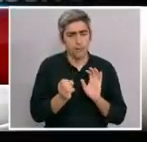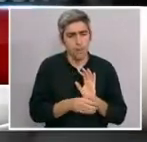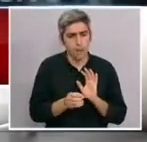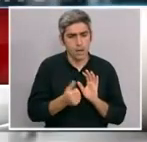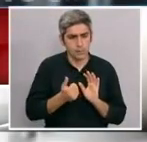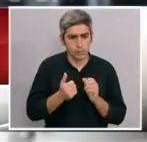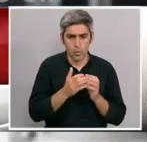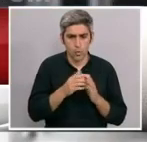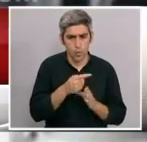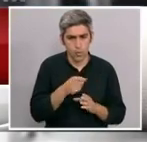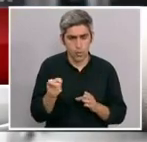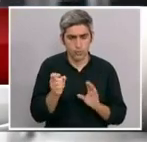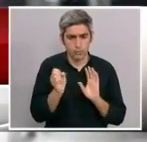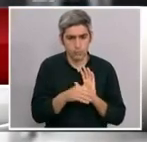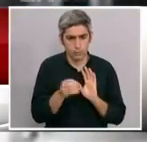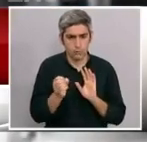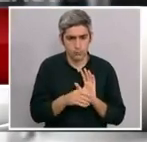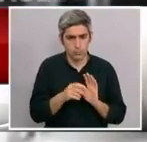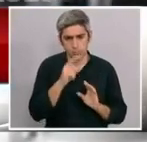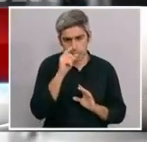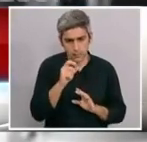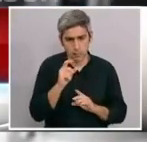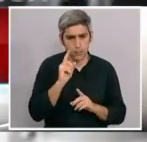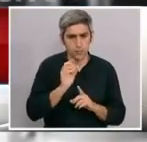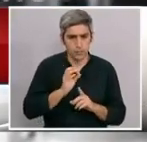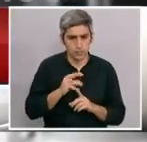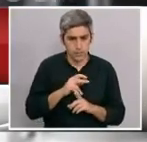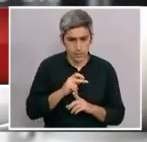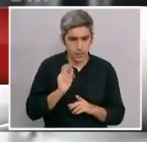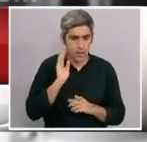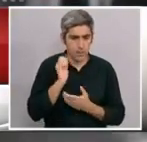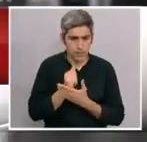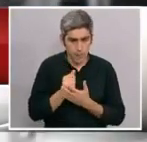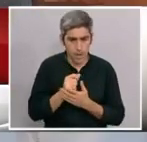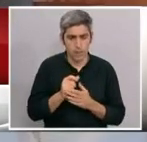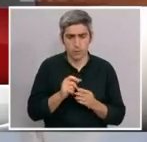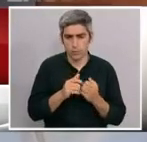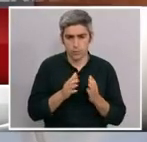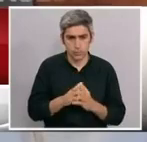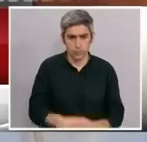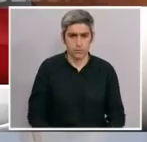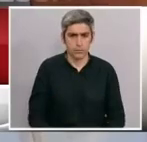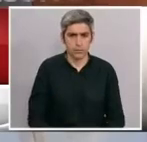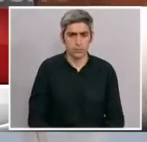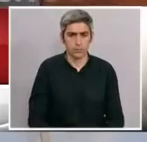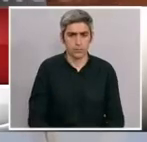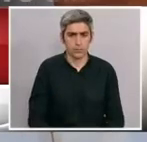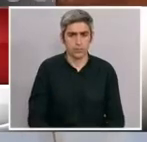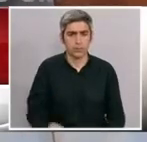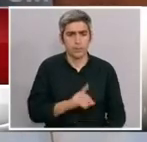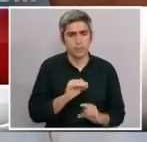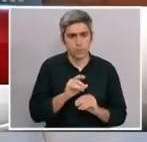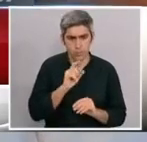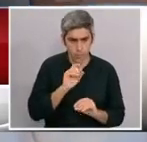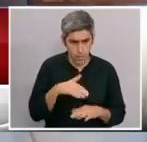Todos o faziam. Salazar, Dona Maria ou as criadas. Este dinheiro, depois podia mexer nele na Caixa Geral de